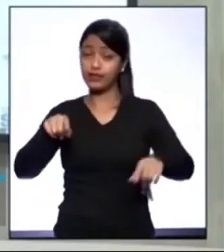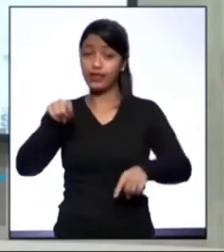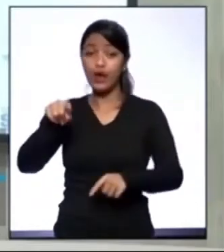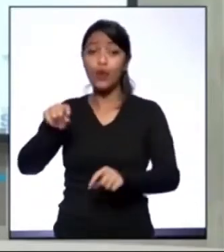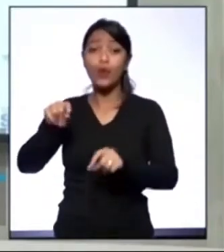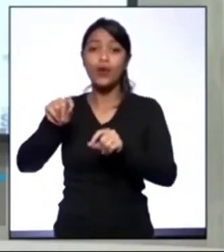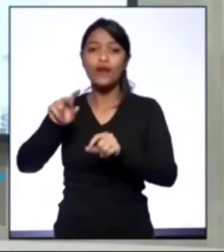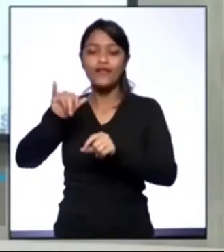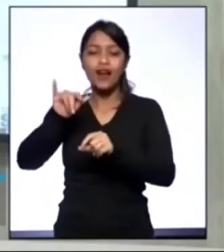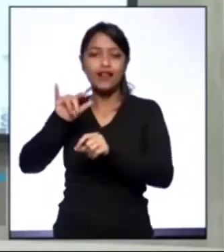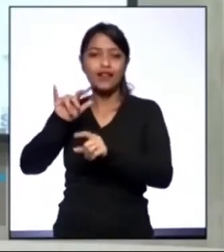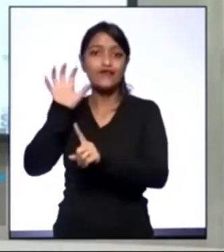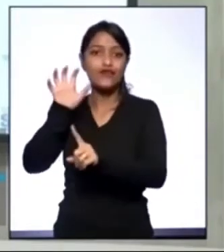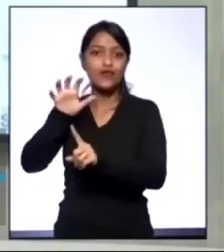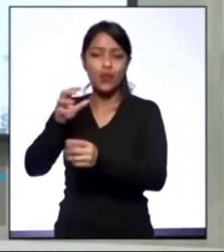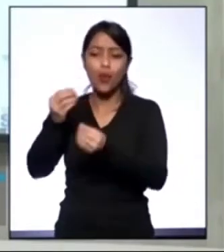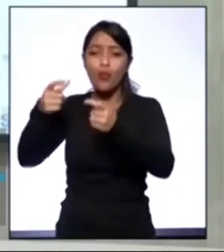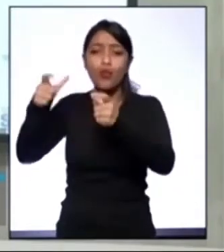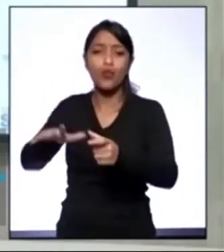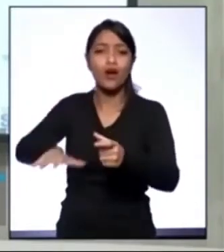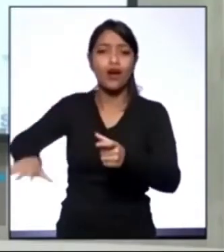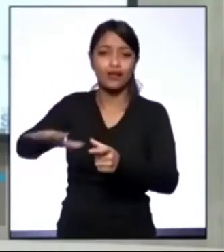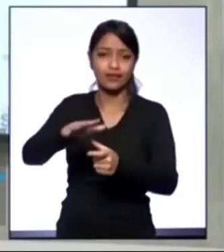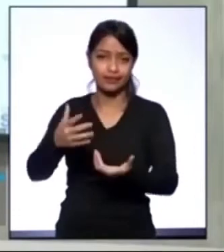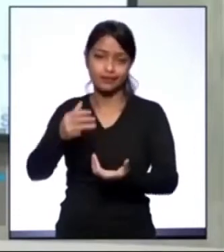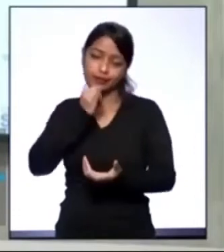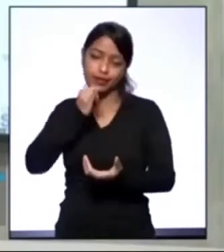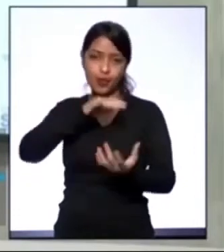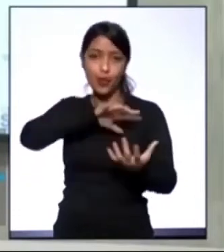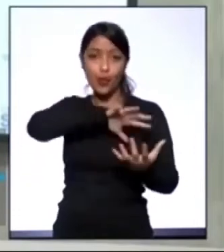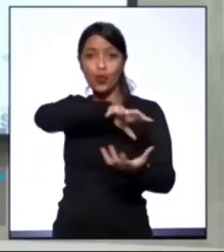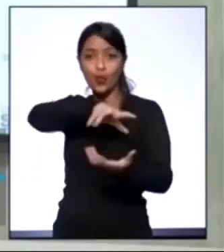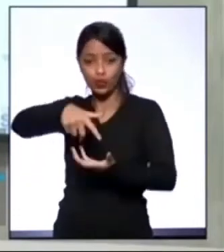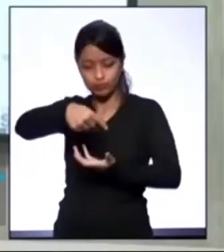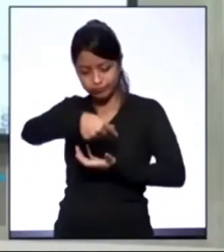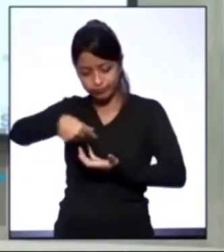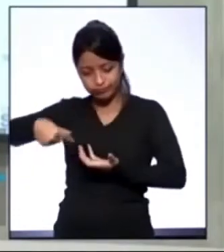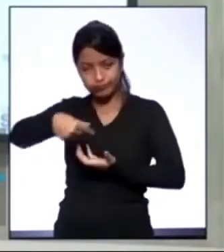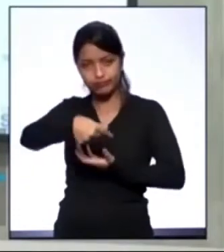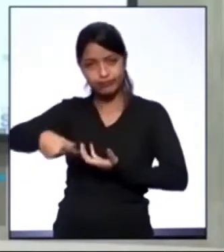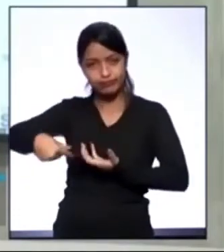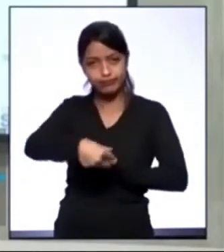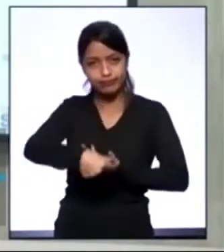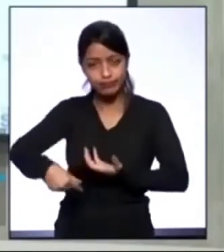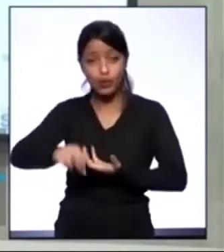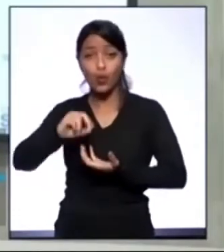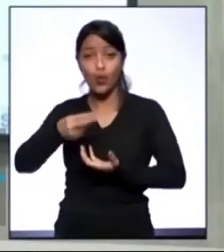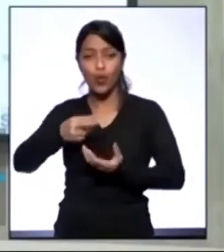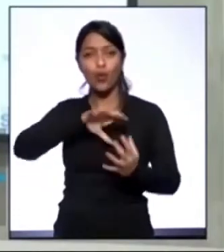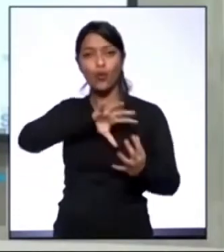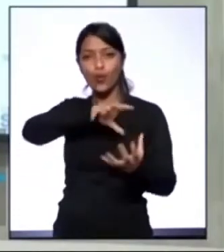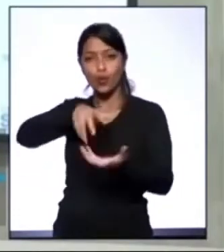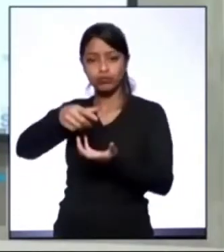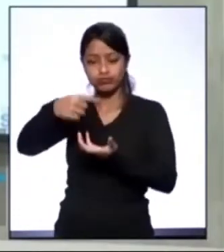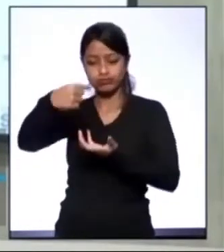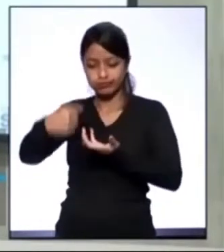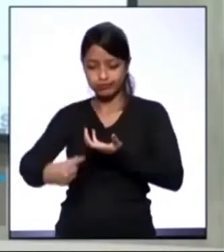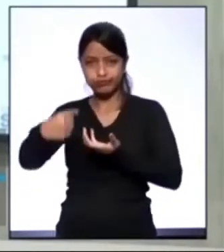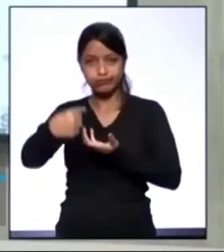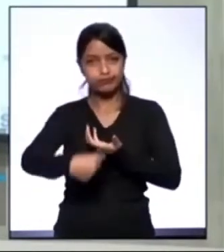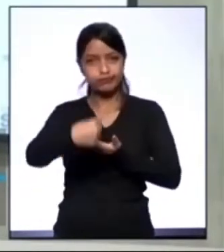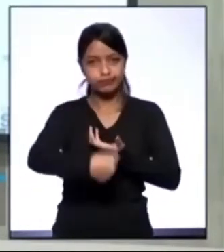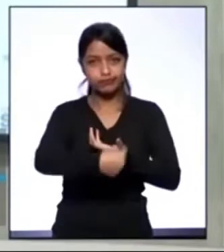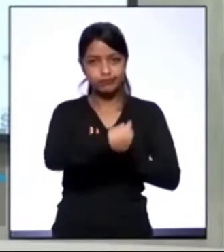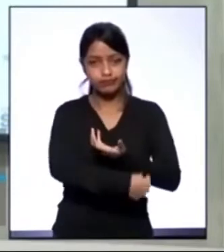a localização em relação à latitude, em relação à altitude, em relação à